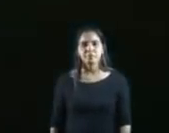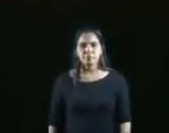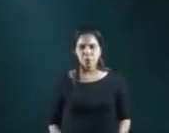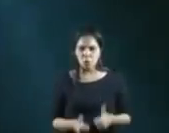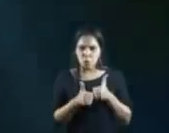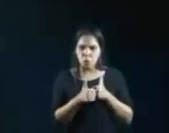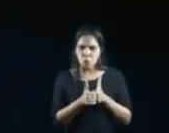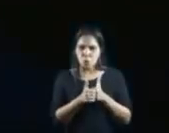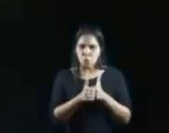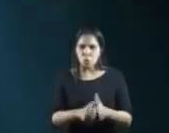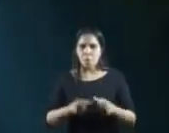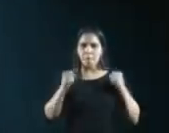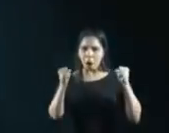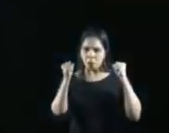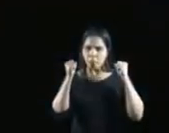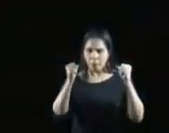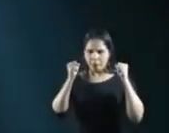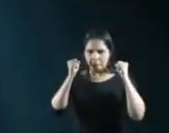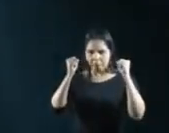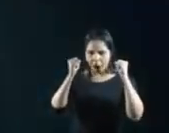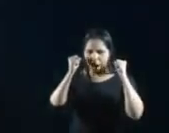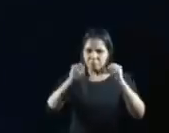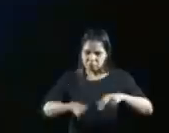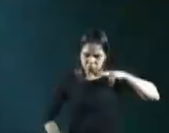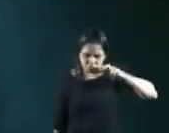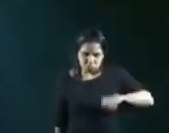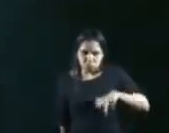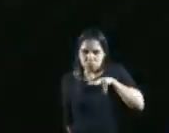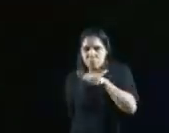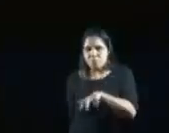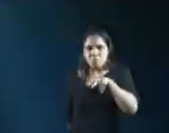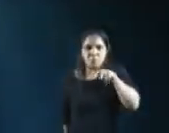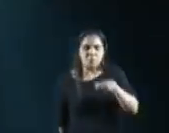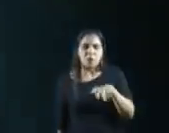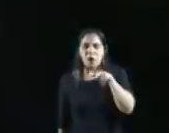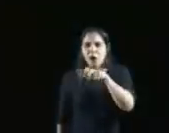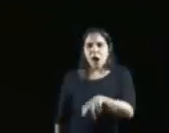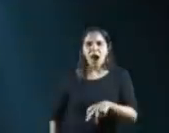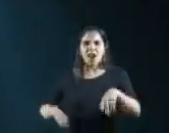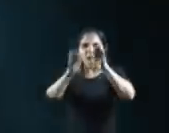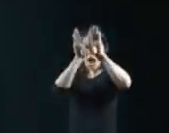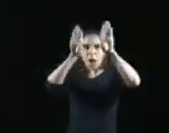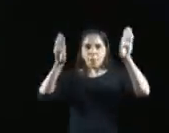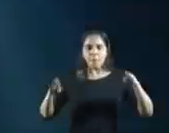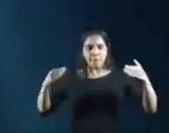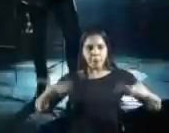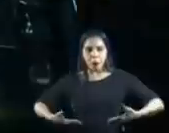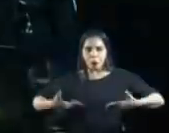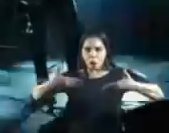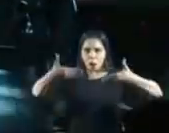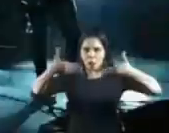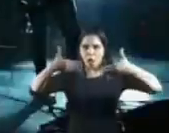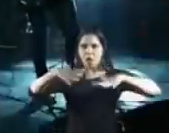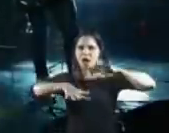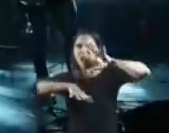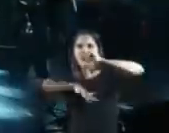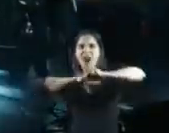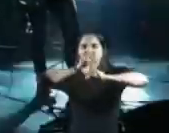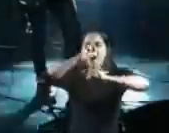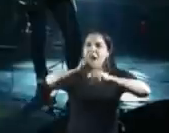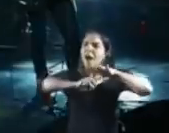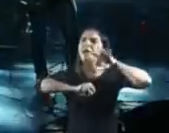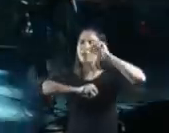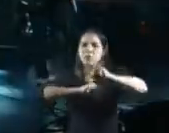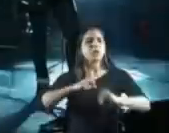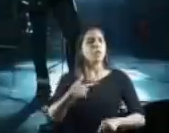Cerrem os punhos, companheiros, já vai tombando a muralha. Libertemos